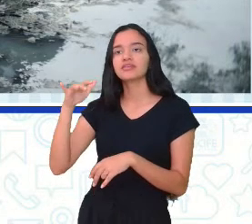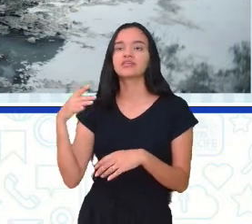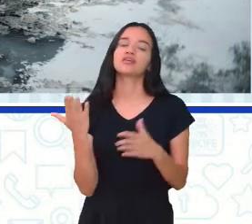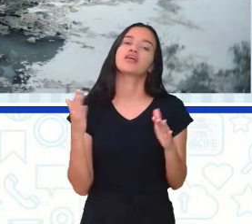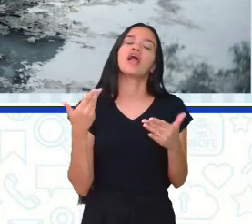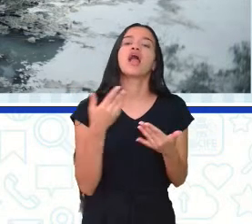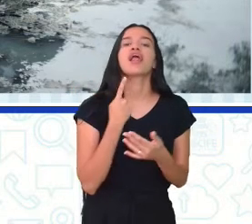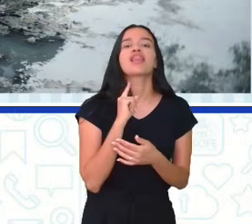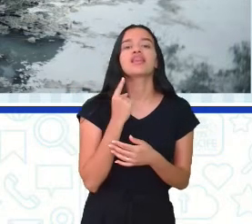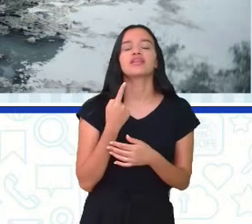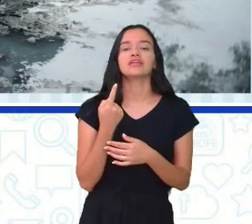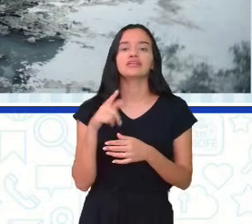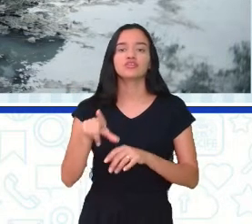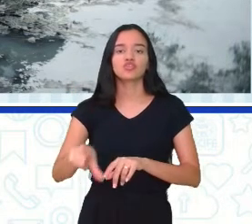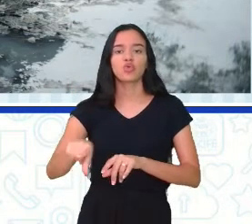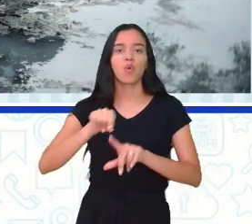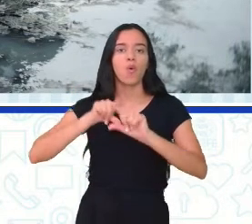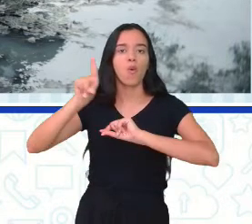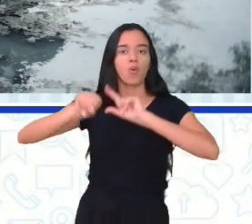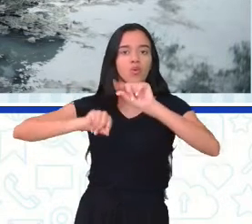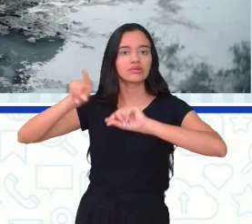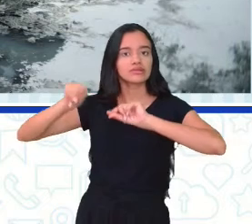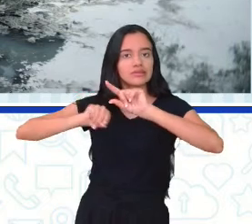lixo coletado diretamente,